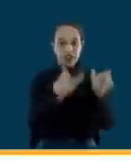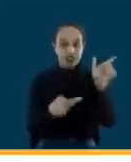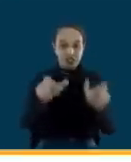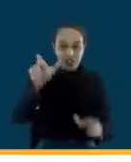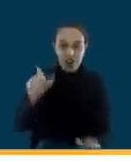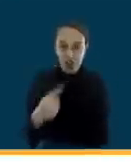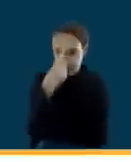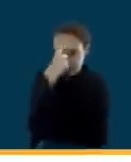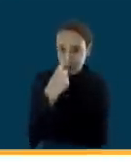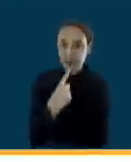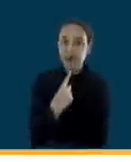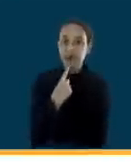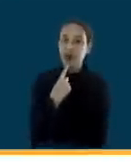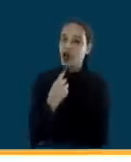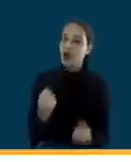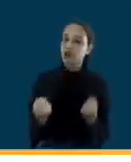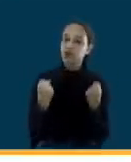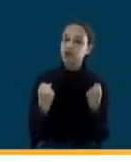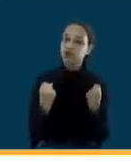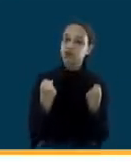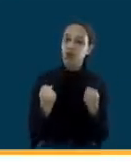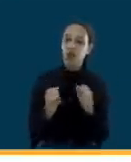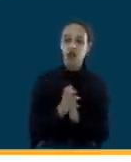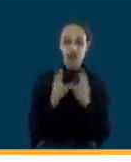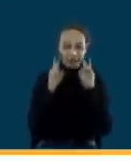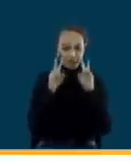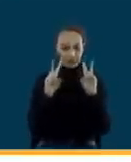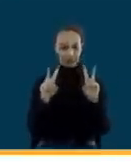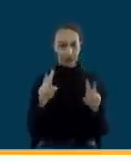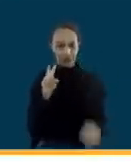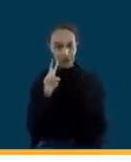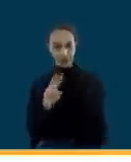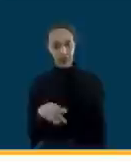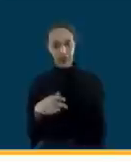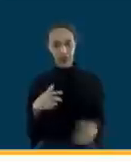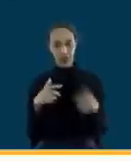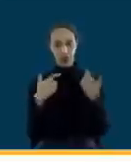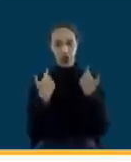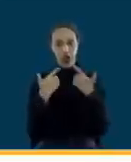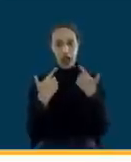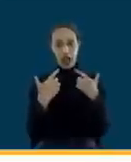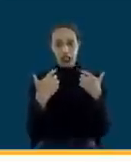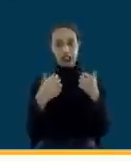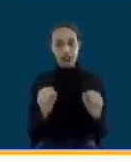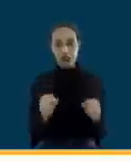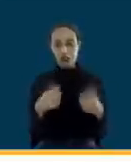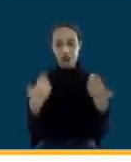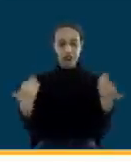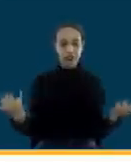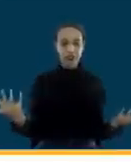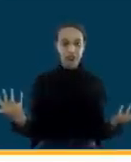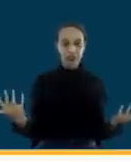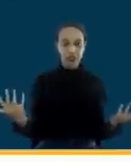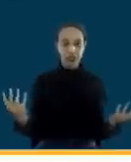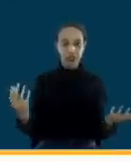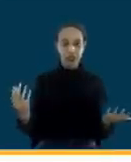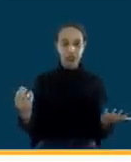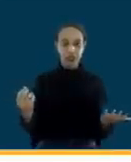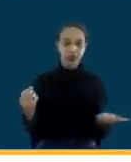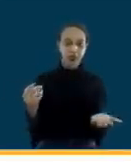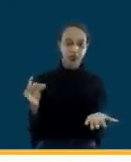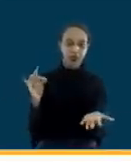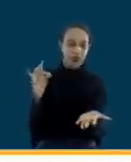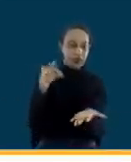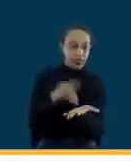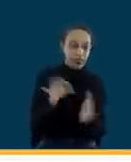fortíssima, onde você não tem propriamente as linguagens, muitas vezes, definidas como